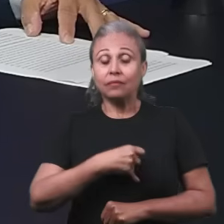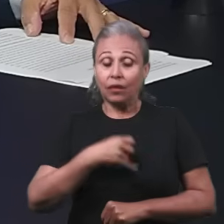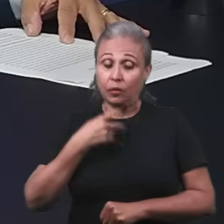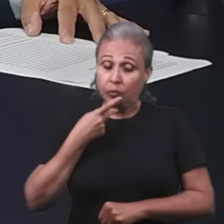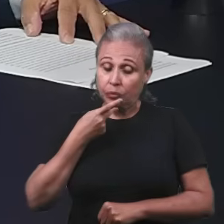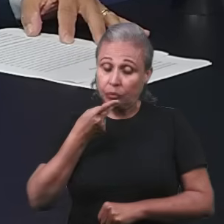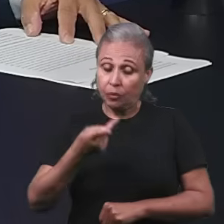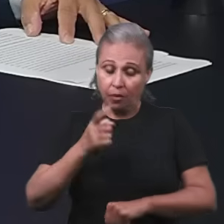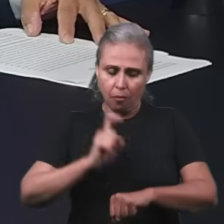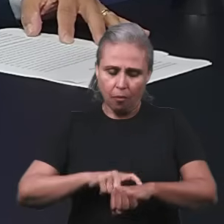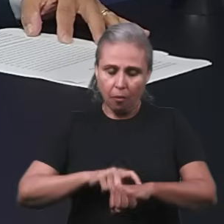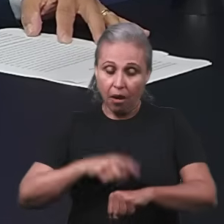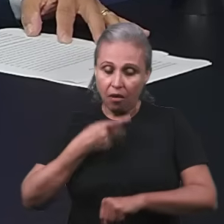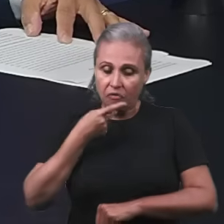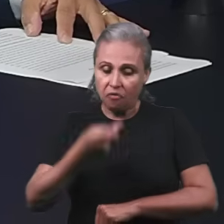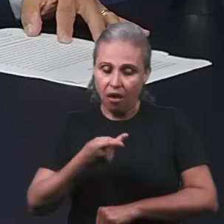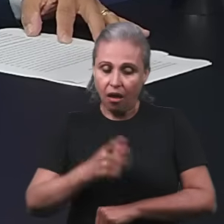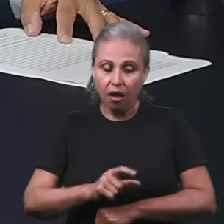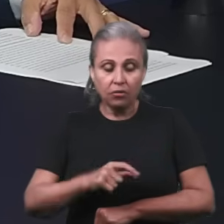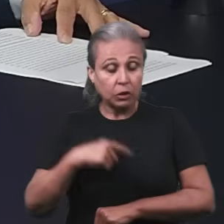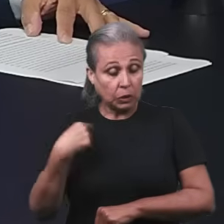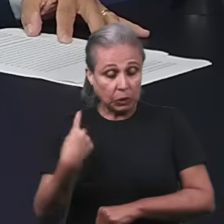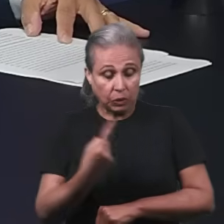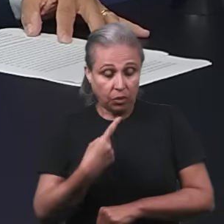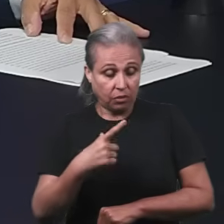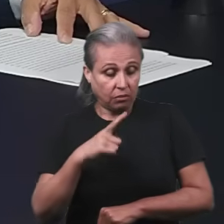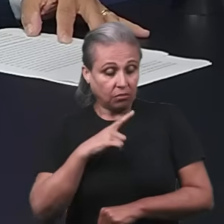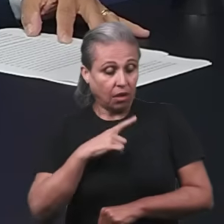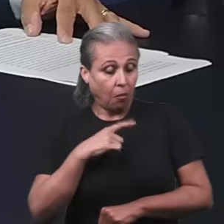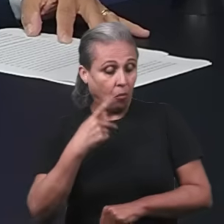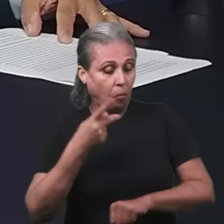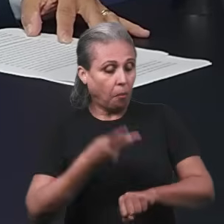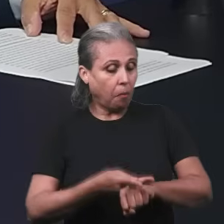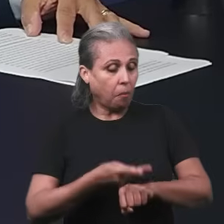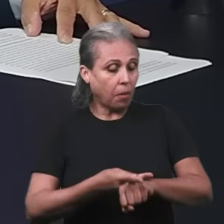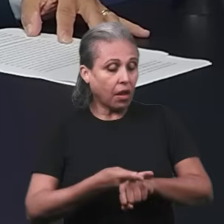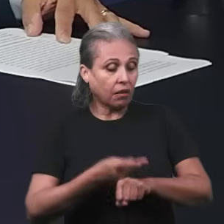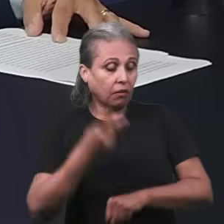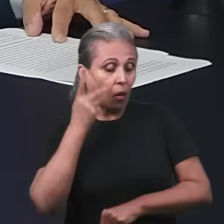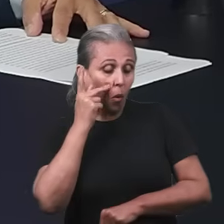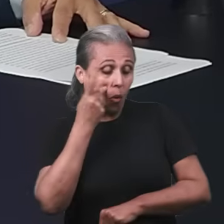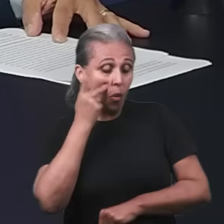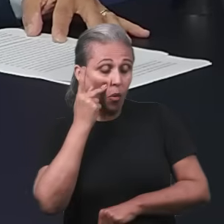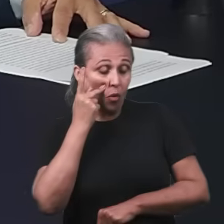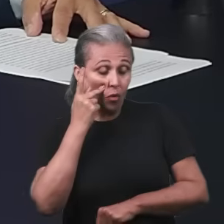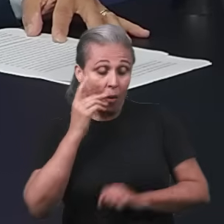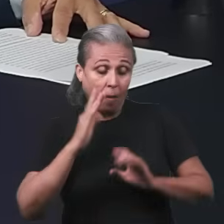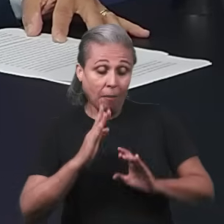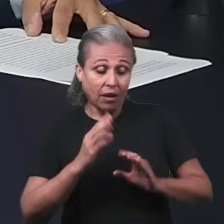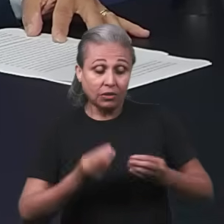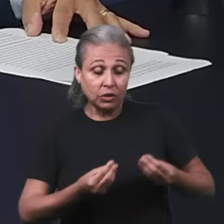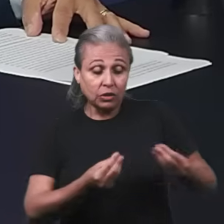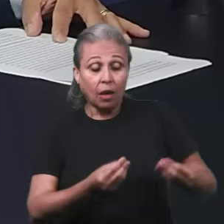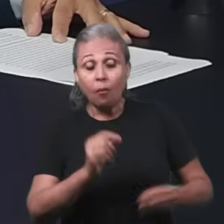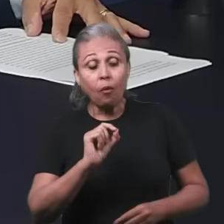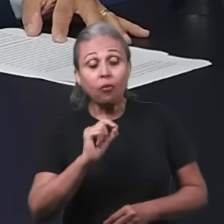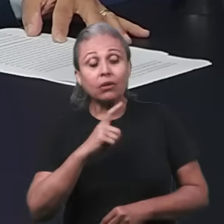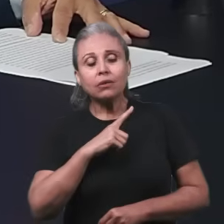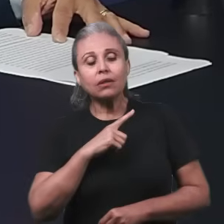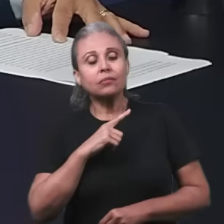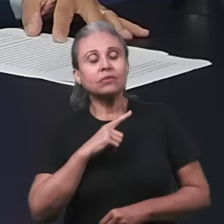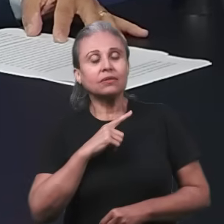para ele ali, olha, nós não temos prata nem ouro, mas o que temos, isso te damos,